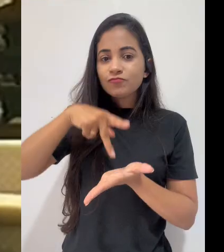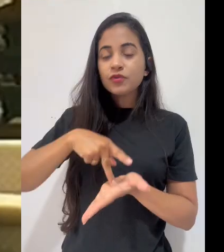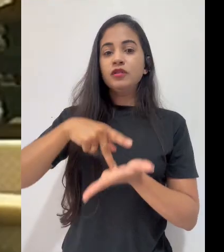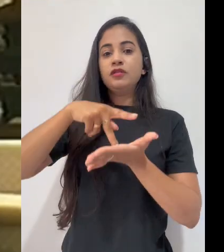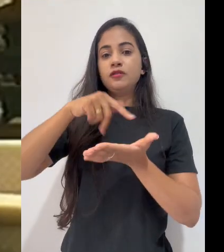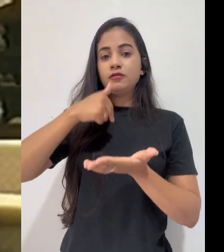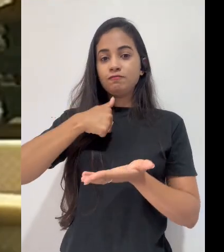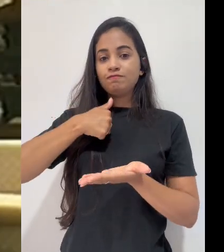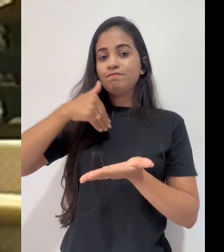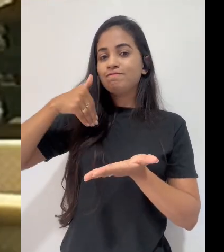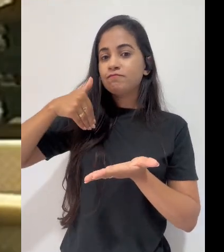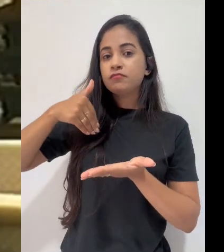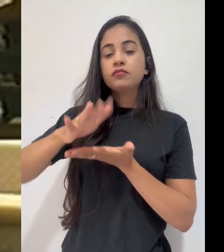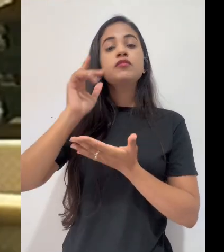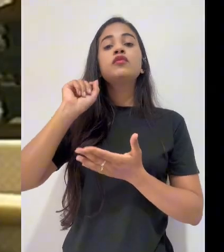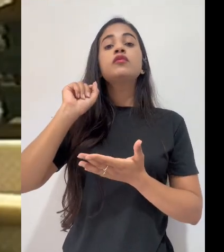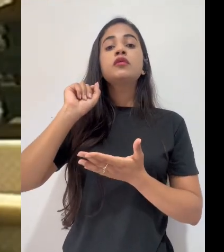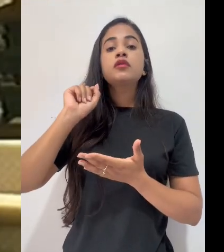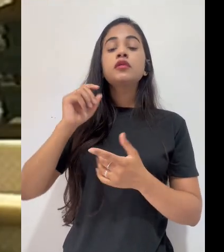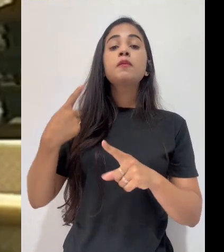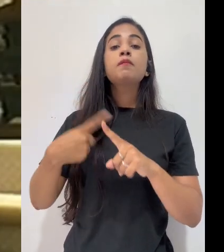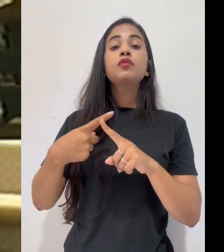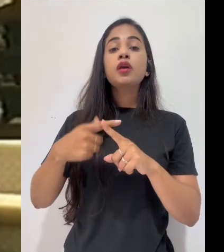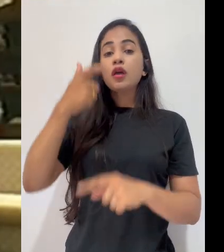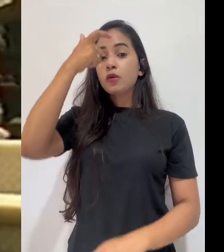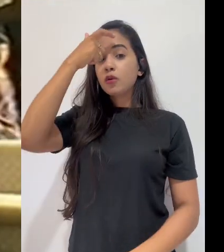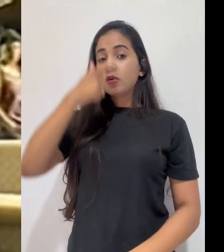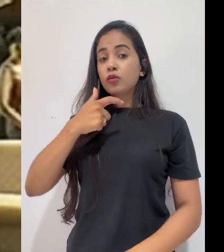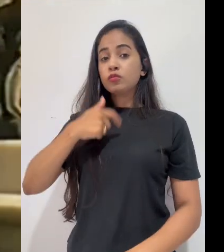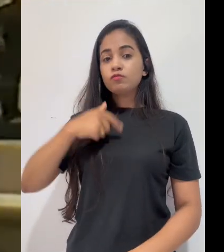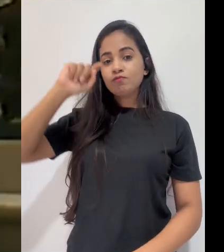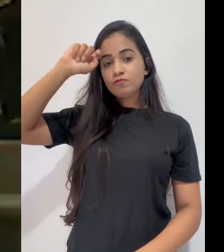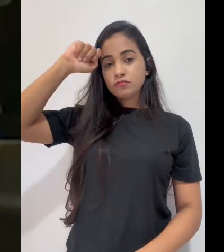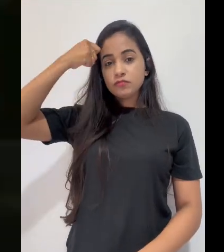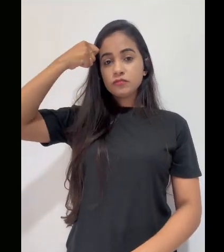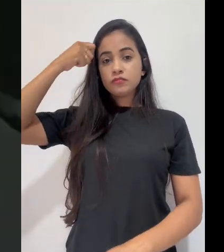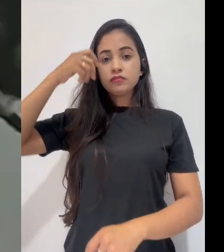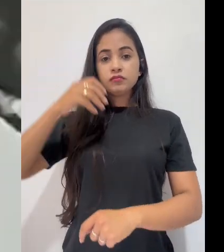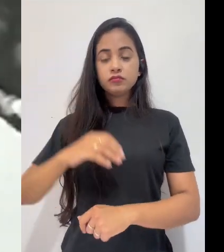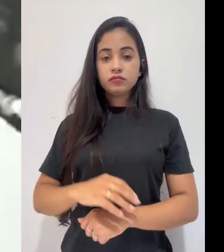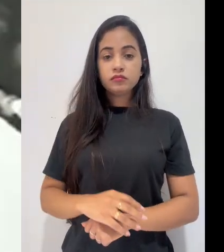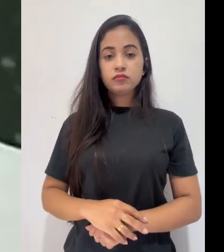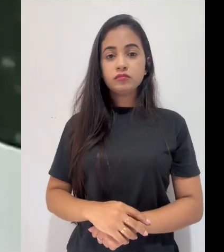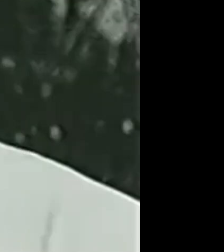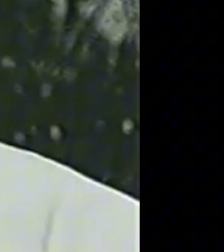minha inclusão na relação dos demitidos foi o fato de ser negro.